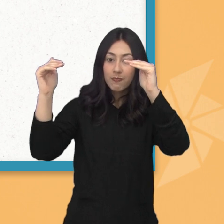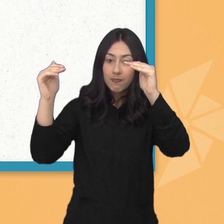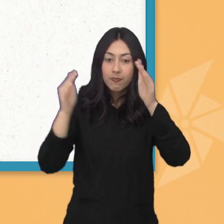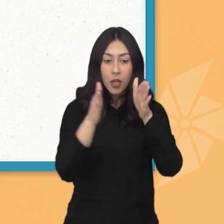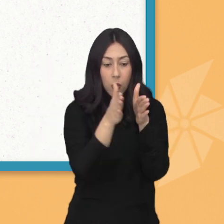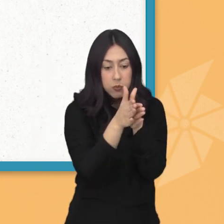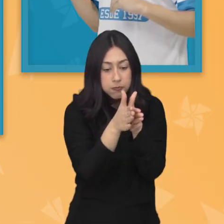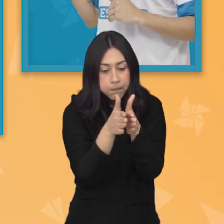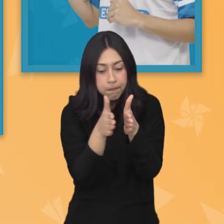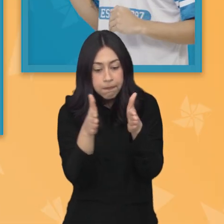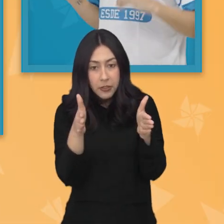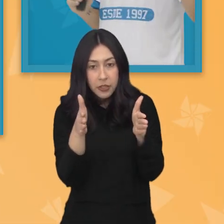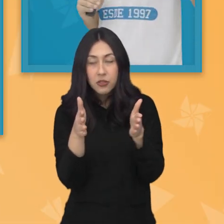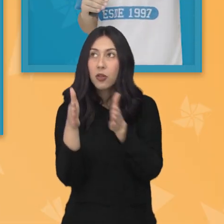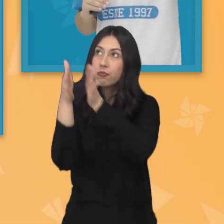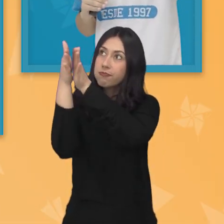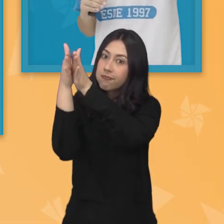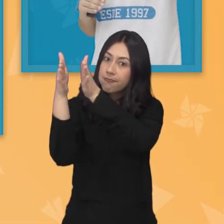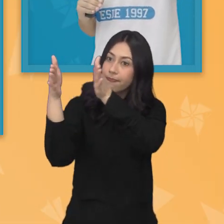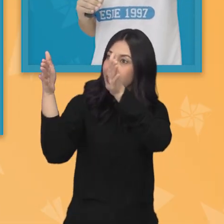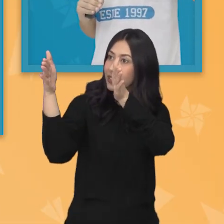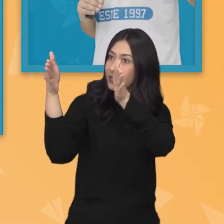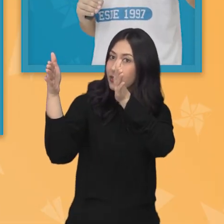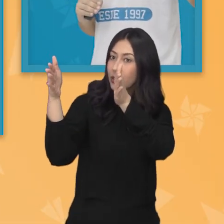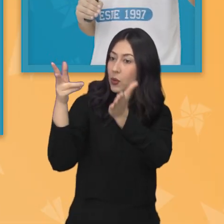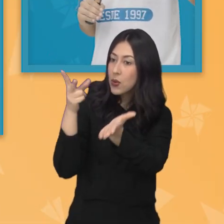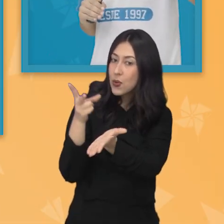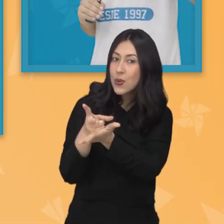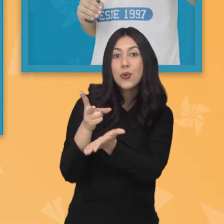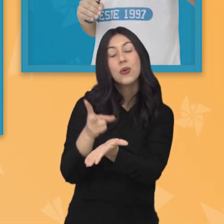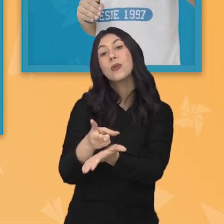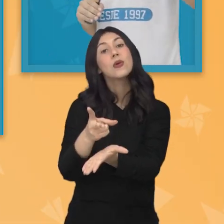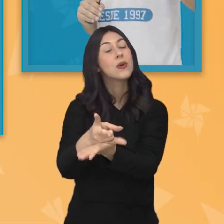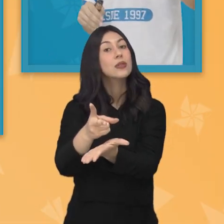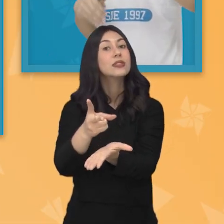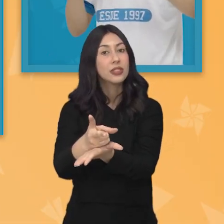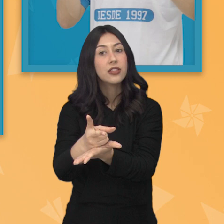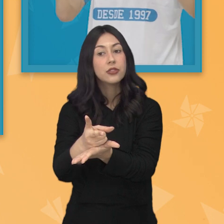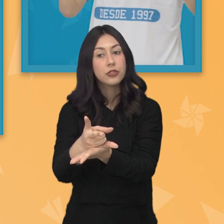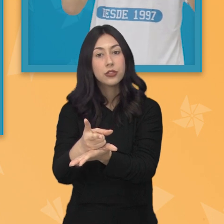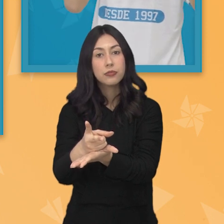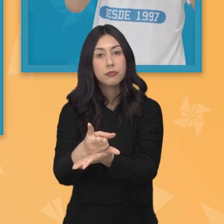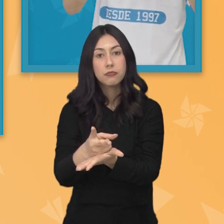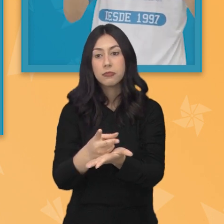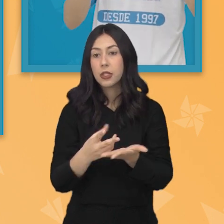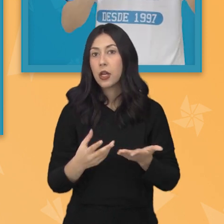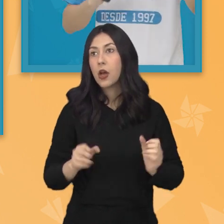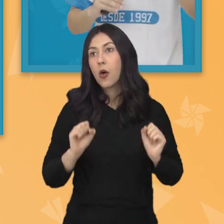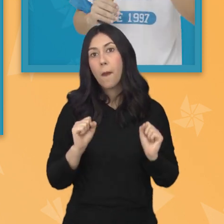patamar esses dois momentos, e eles são constantes para substâncias puras, sejam elas puras compostas ou puras